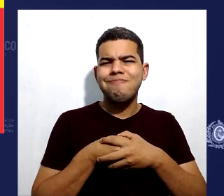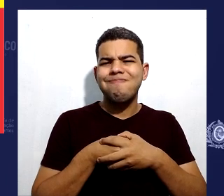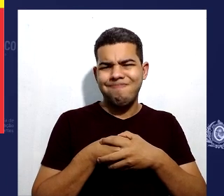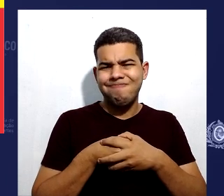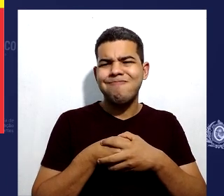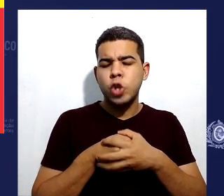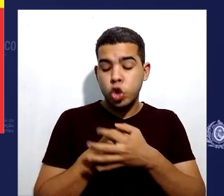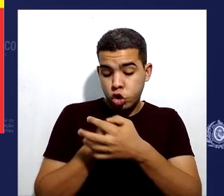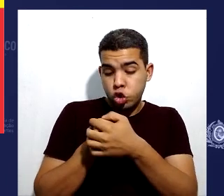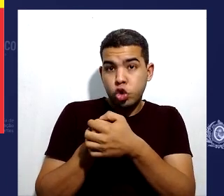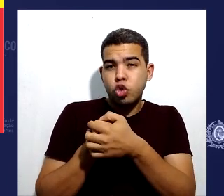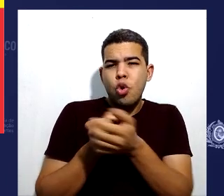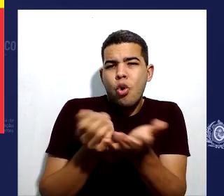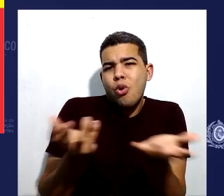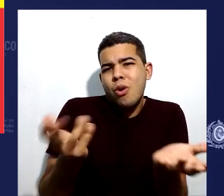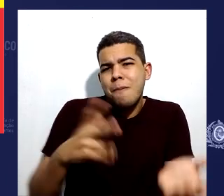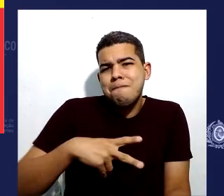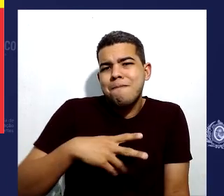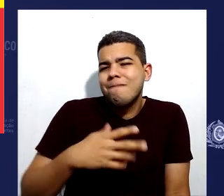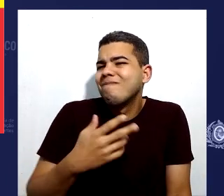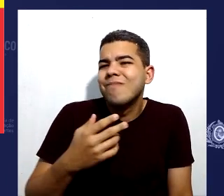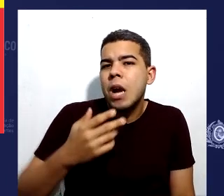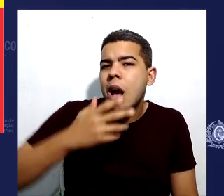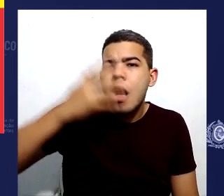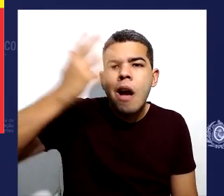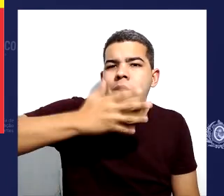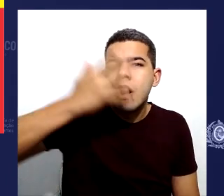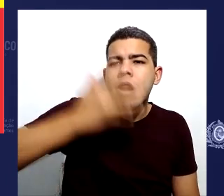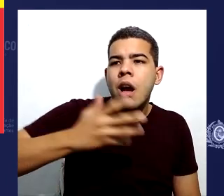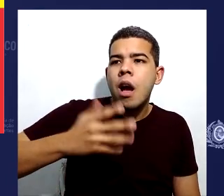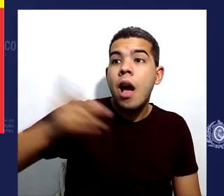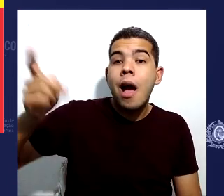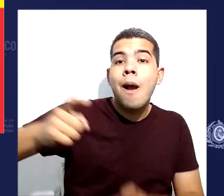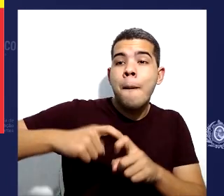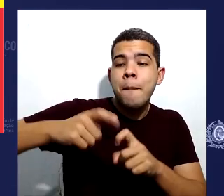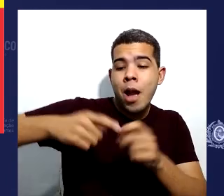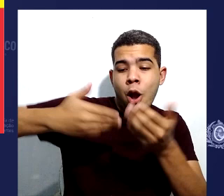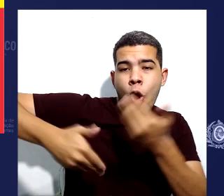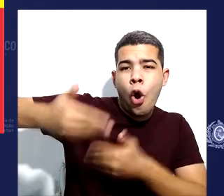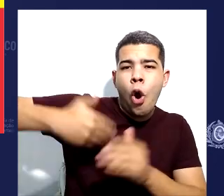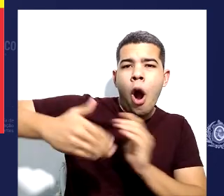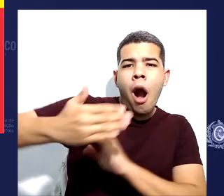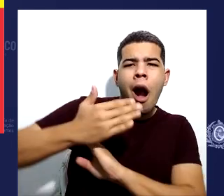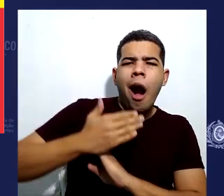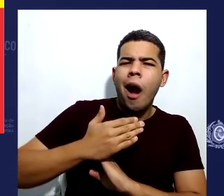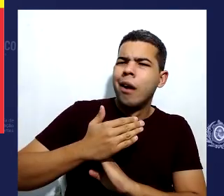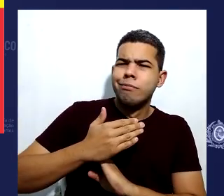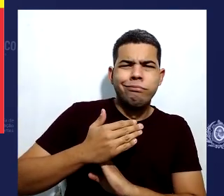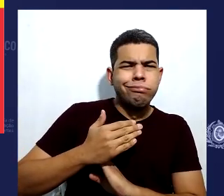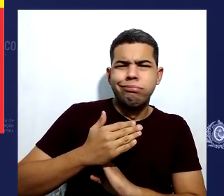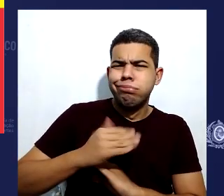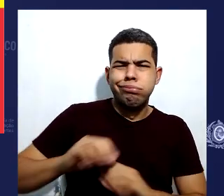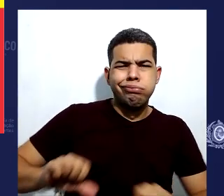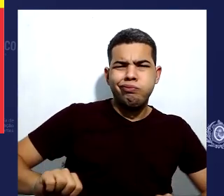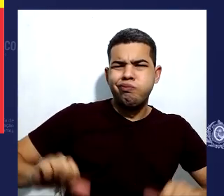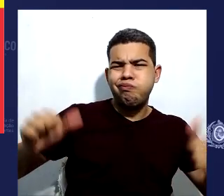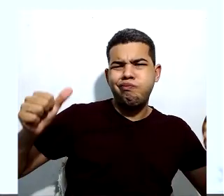tratada corretamente e ela pode se agravar. Existe também uma reação